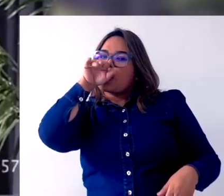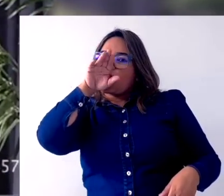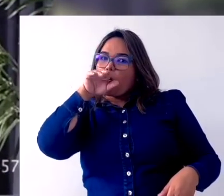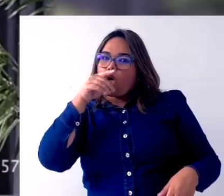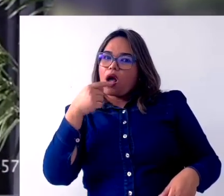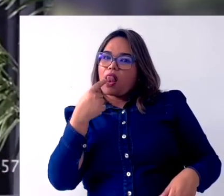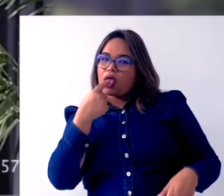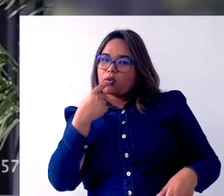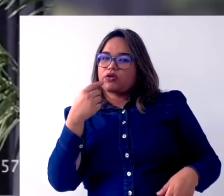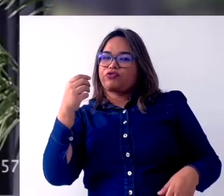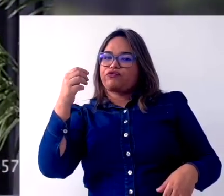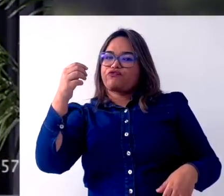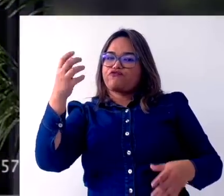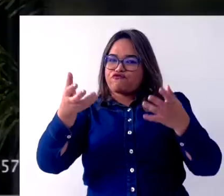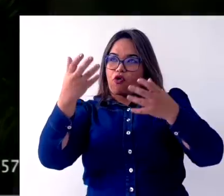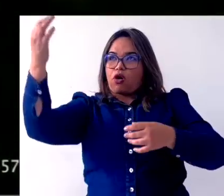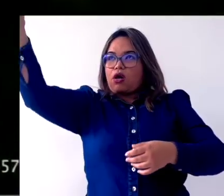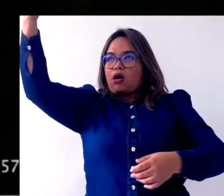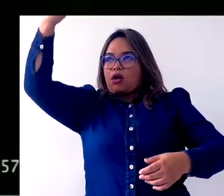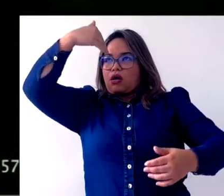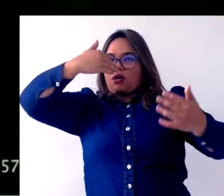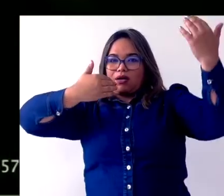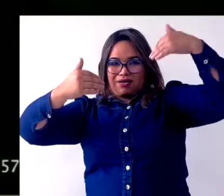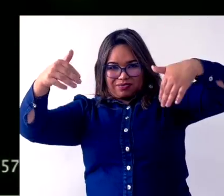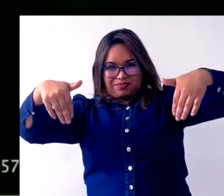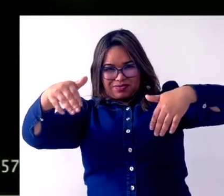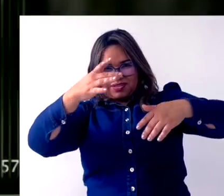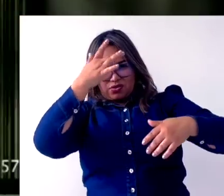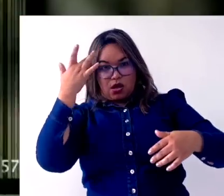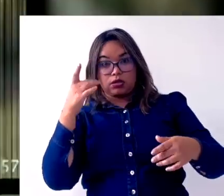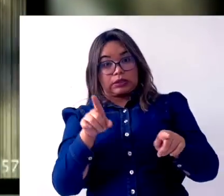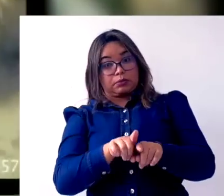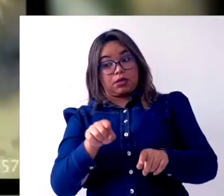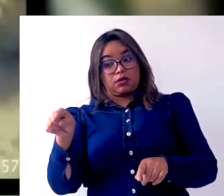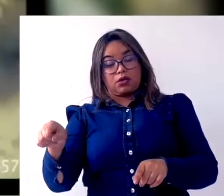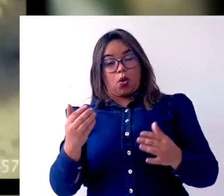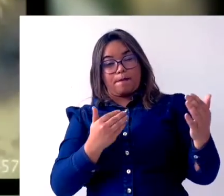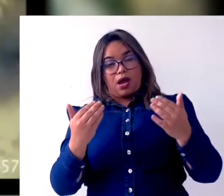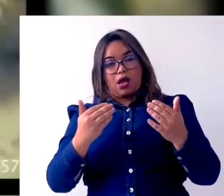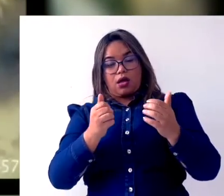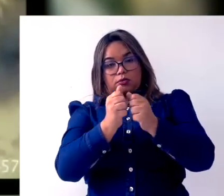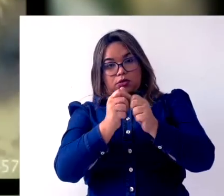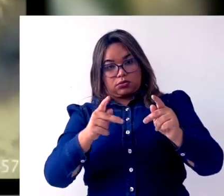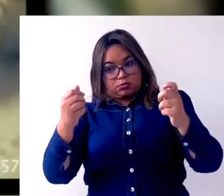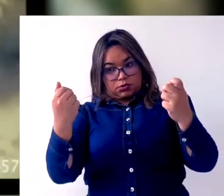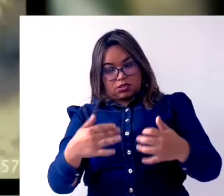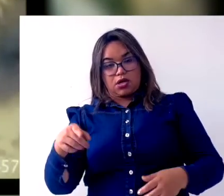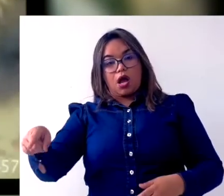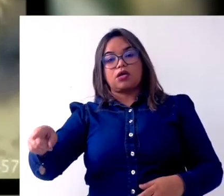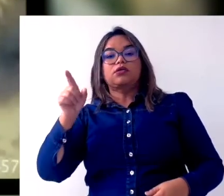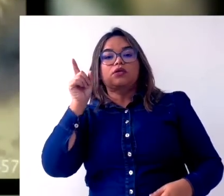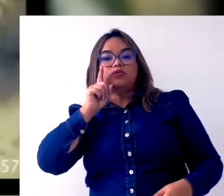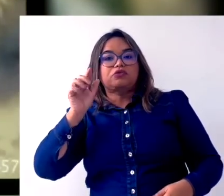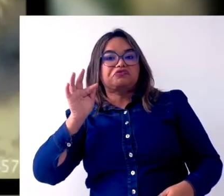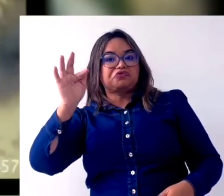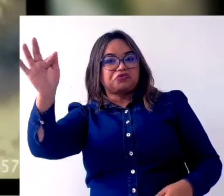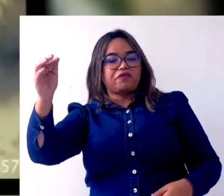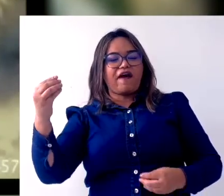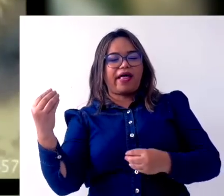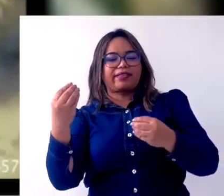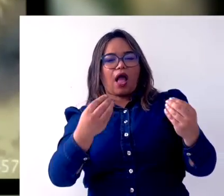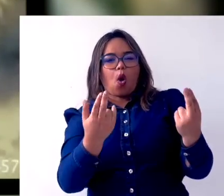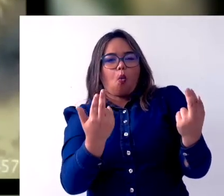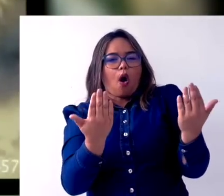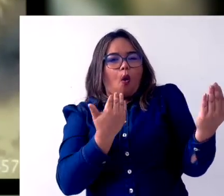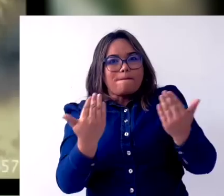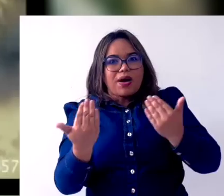Espírito Santo, fazendo com que o fogo desça, um suposto derramamento do Espírito Santo sobre as pessoas.